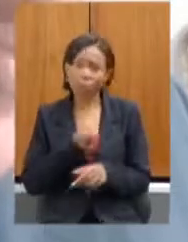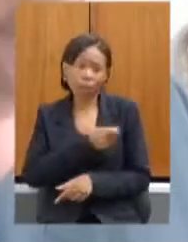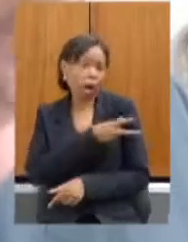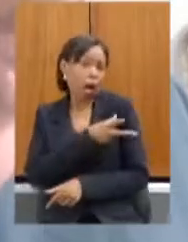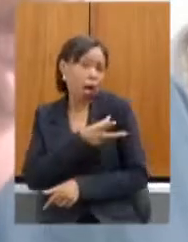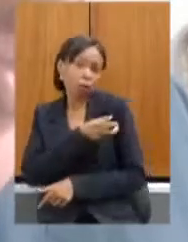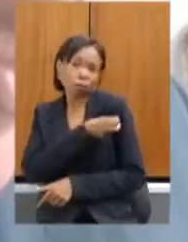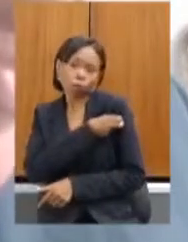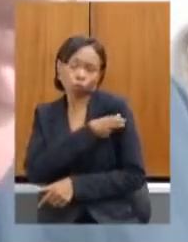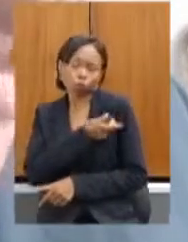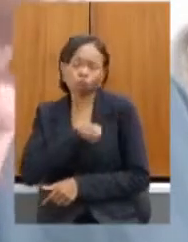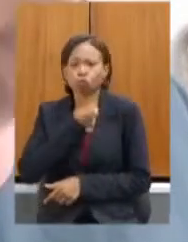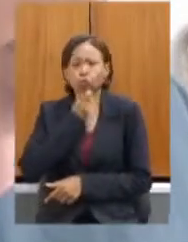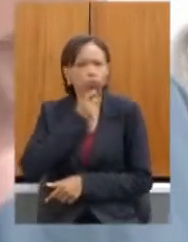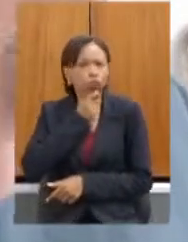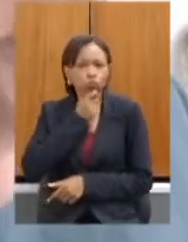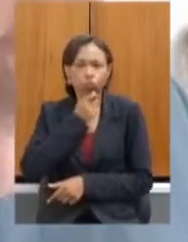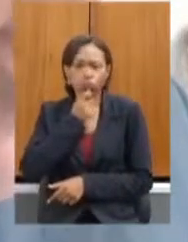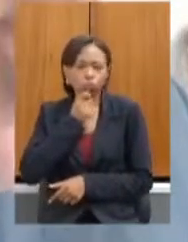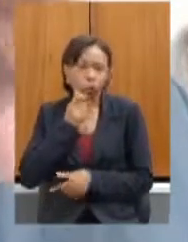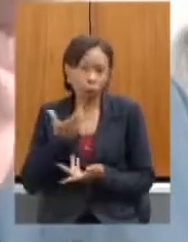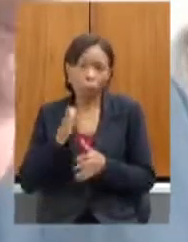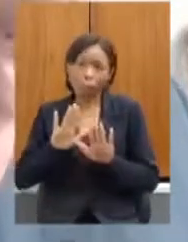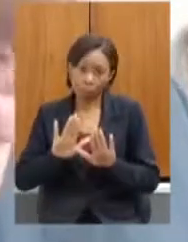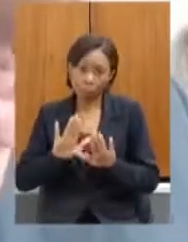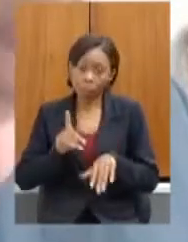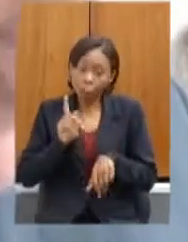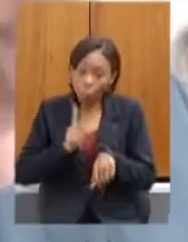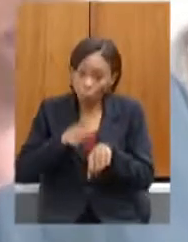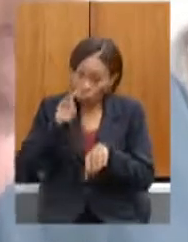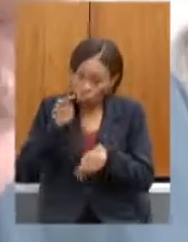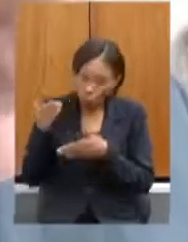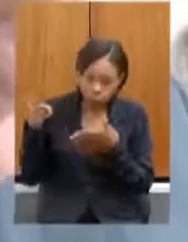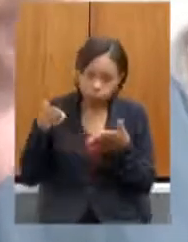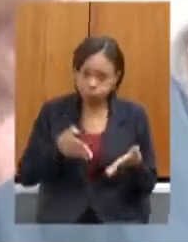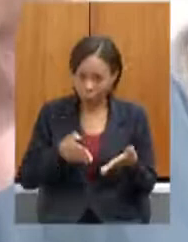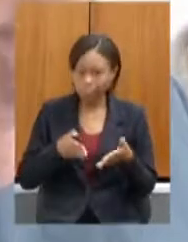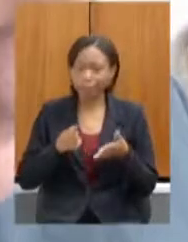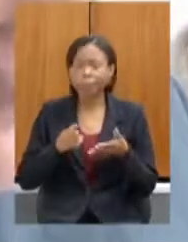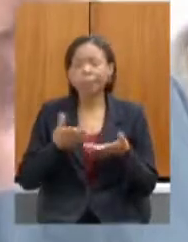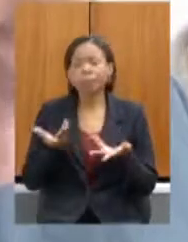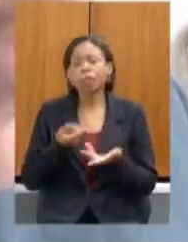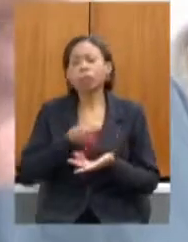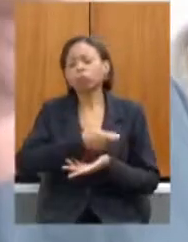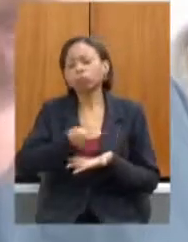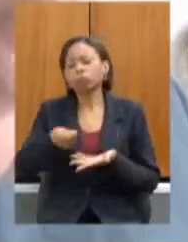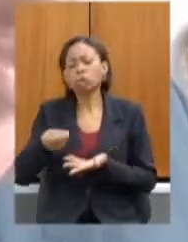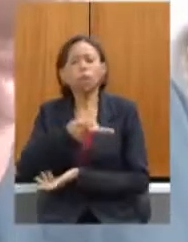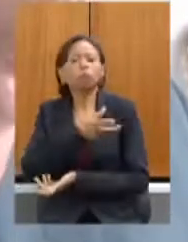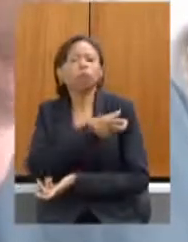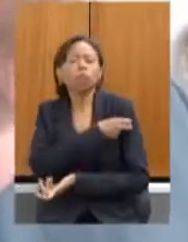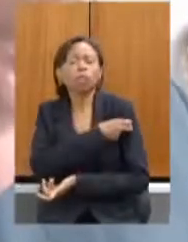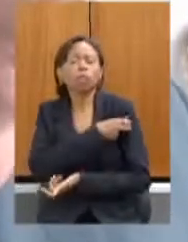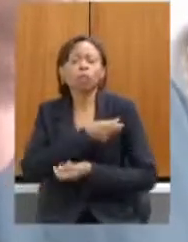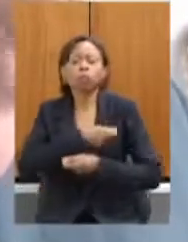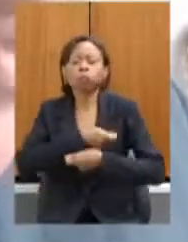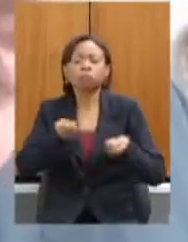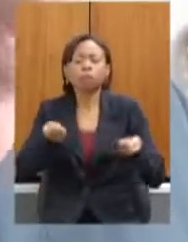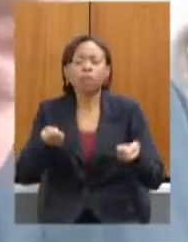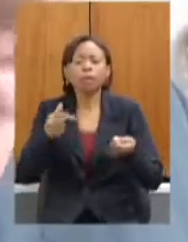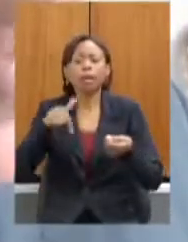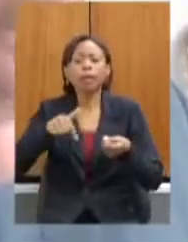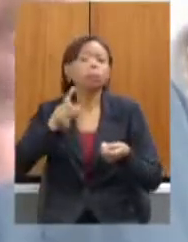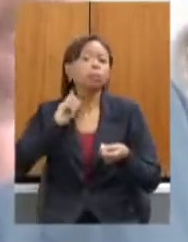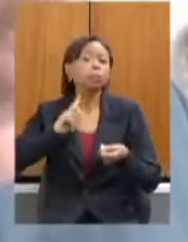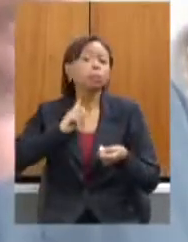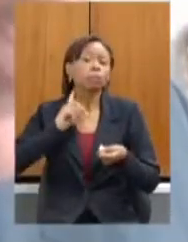em em qualquer momento a mesma instalar no mercado com relação à disposição e ampliação da vacina contra 19